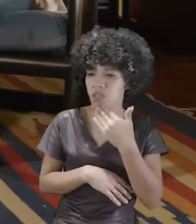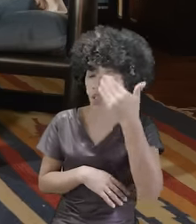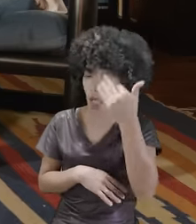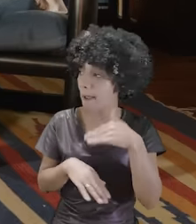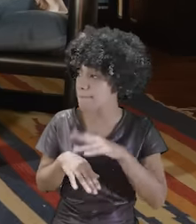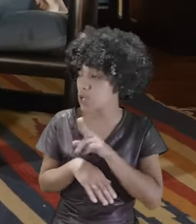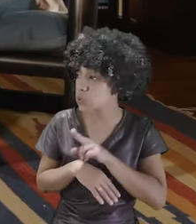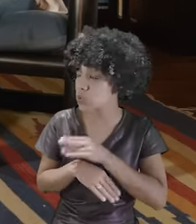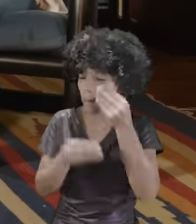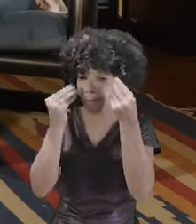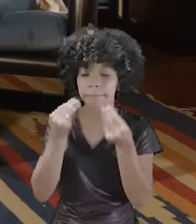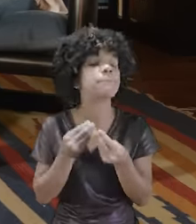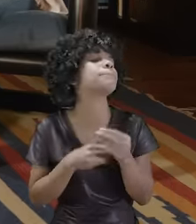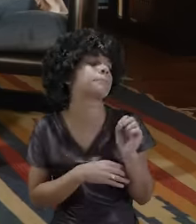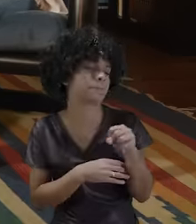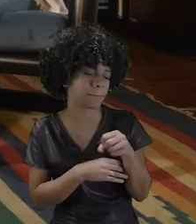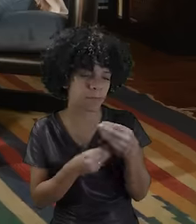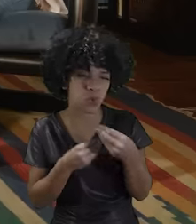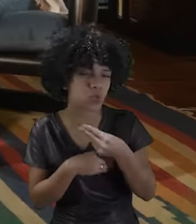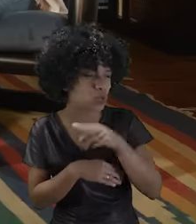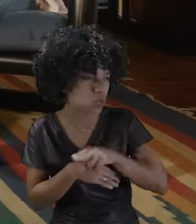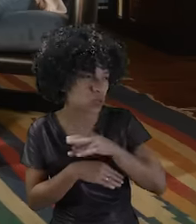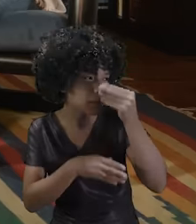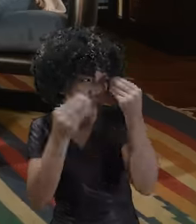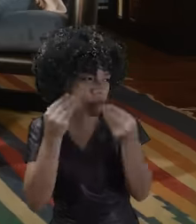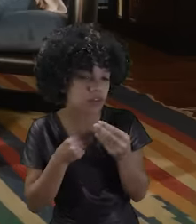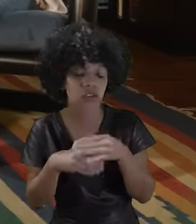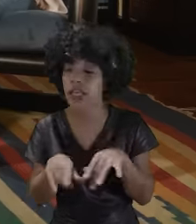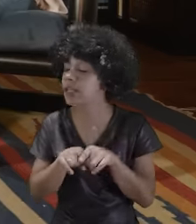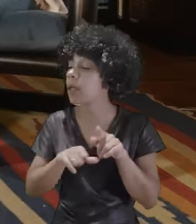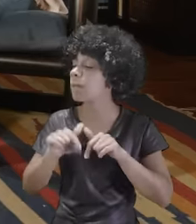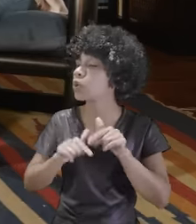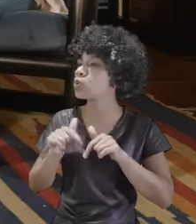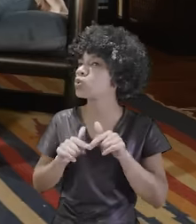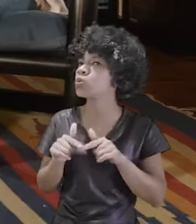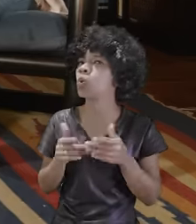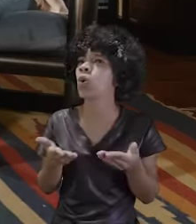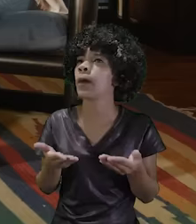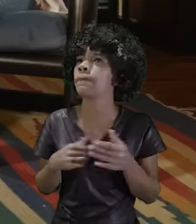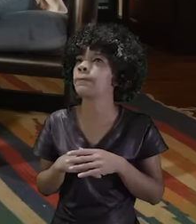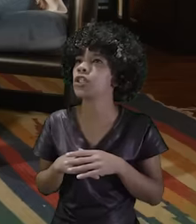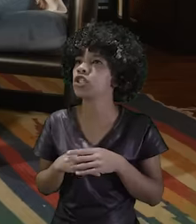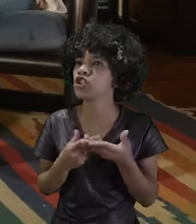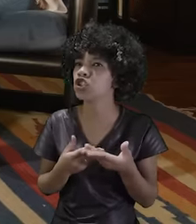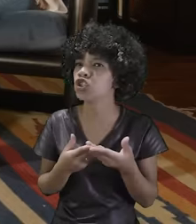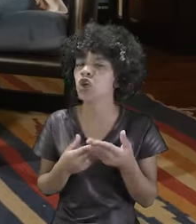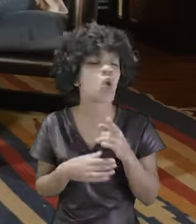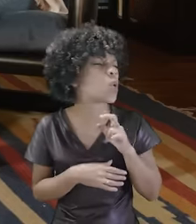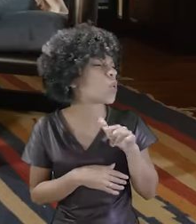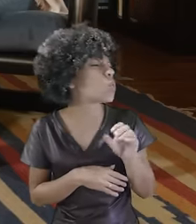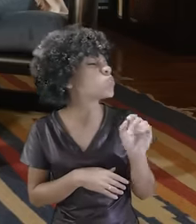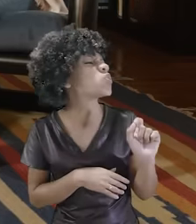dos que mais consome maquiagem a gente usa muita maquiagem maquiagem e muito produto a de luxo